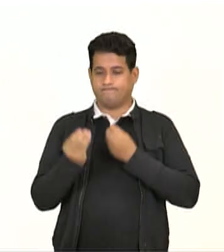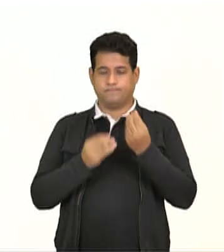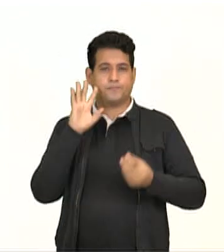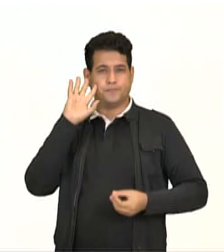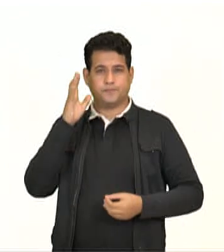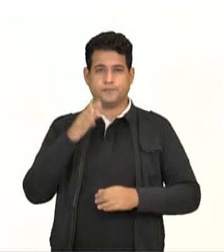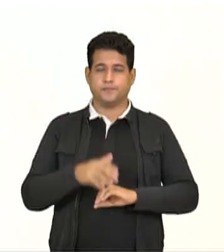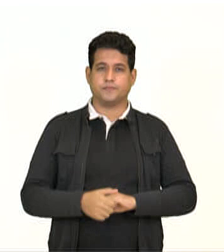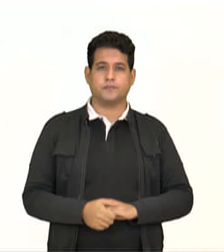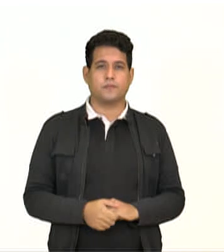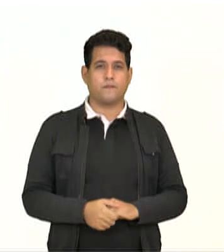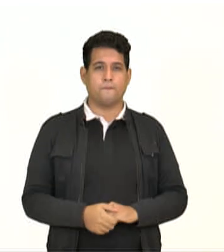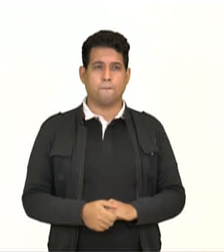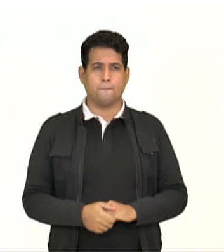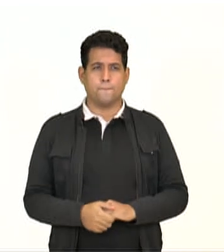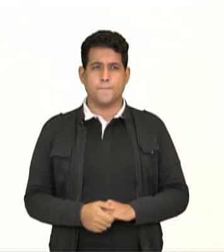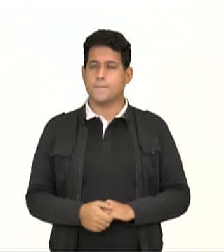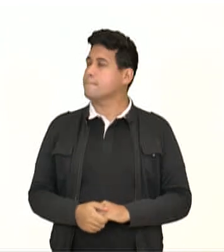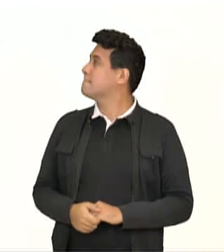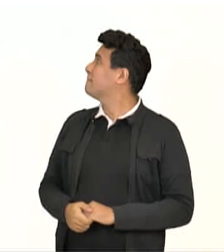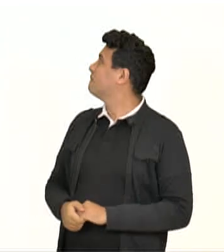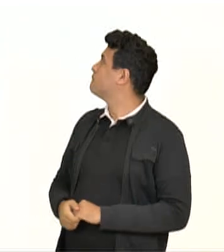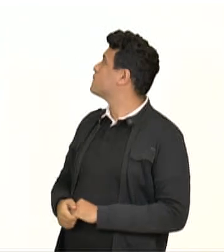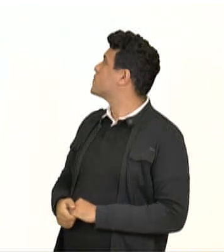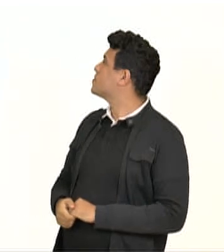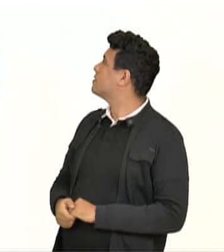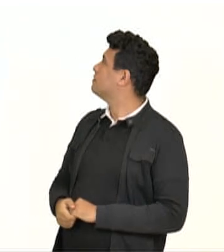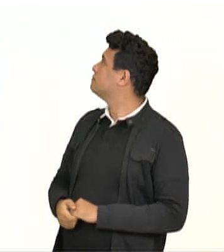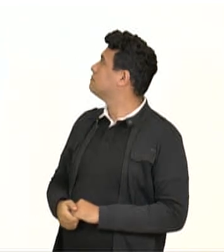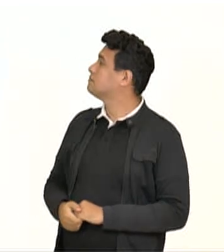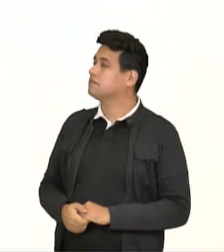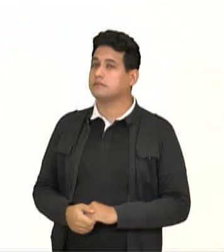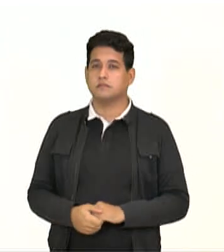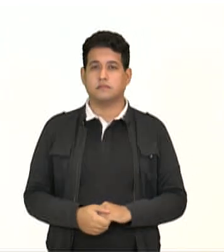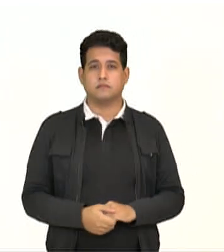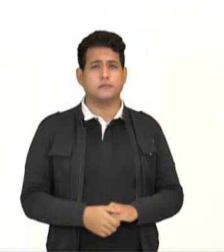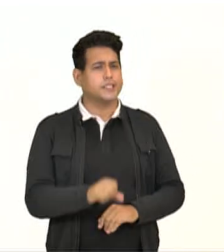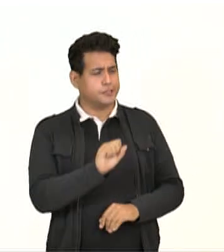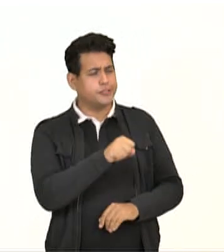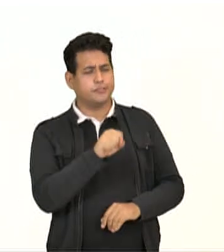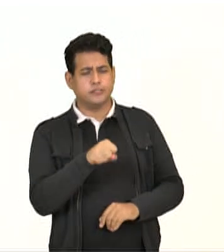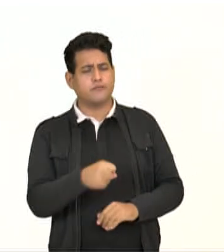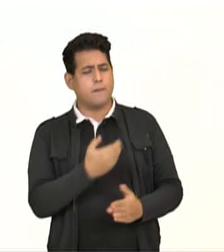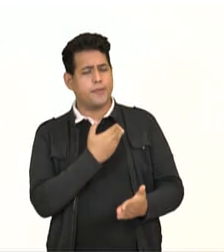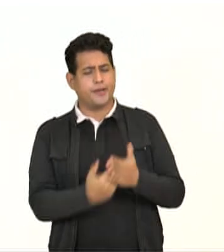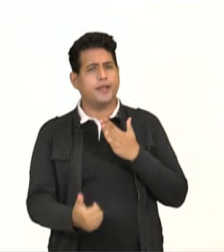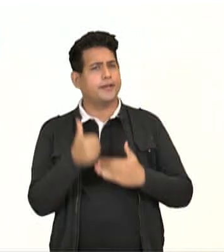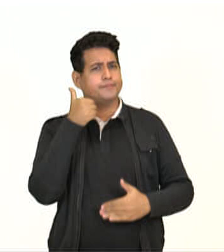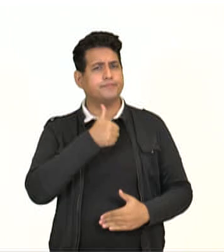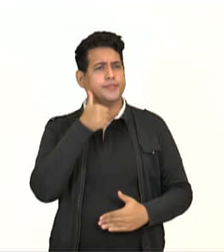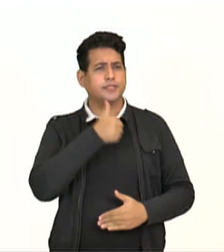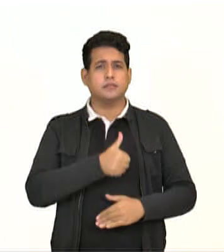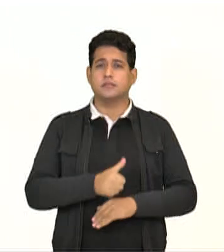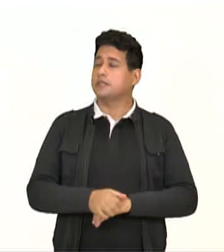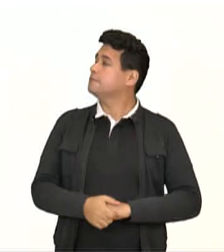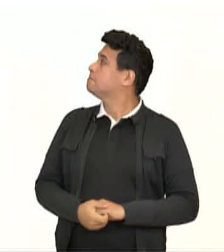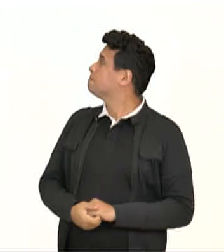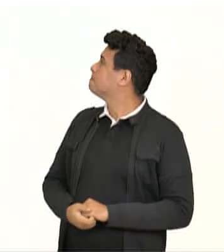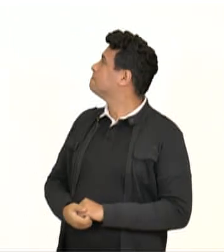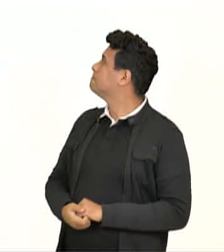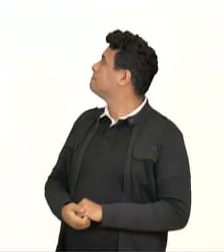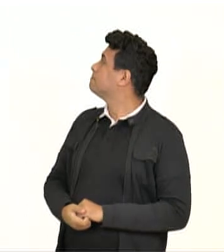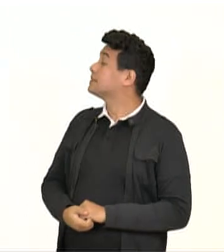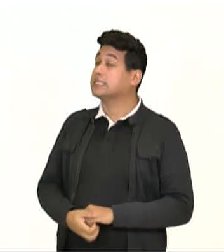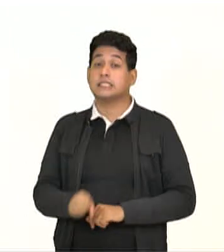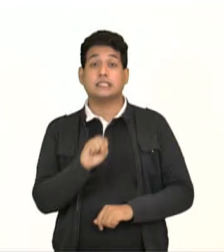fatos. Yeah, you're gonna lose that girl. Sim, sim, você vai perder essa garota. If you don't take her out tonight,